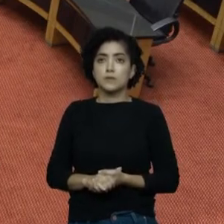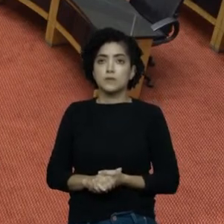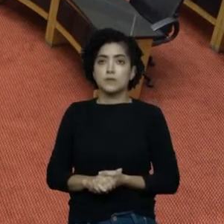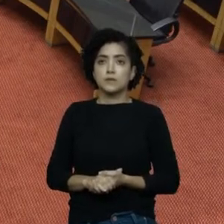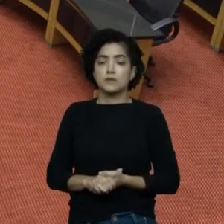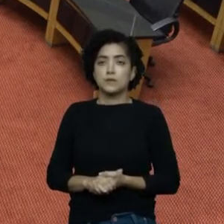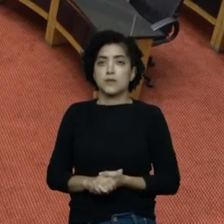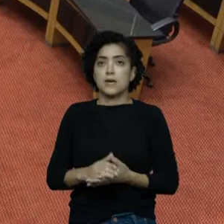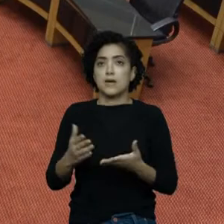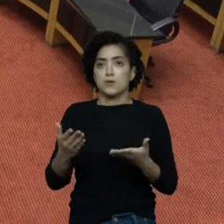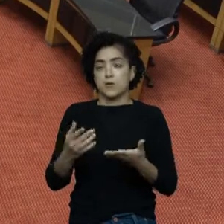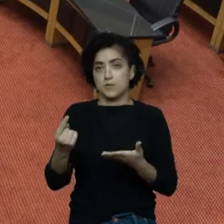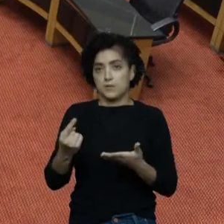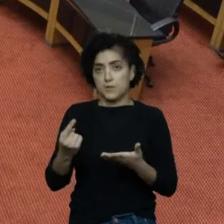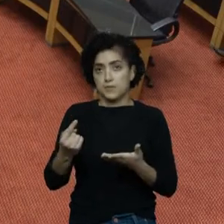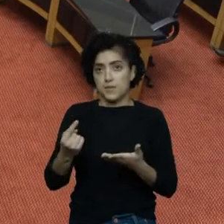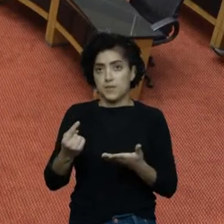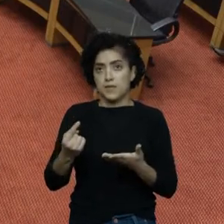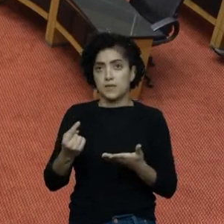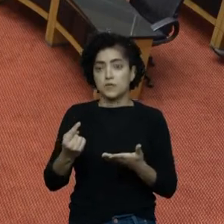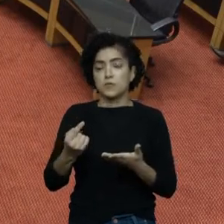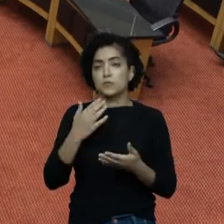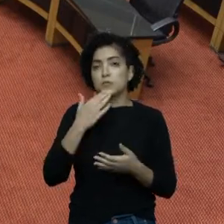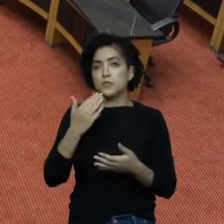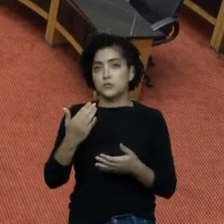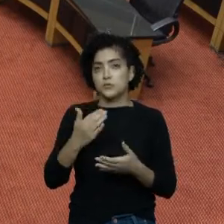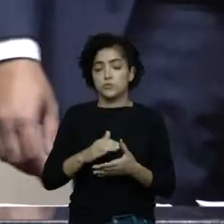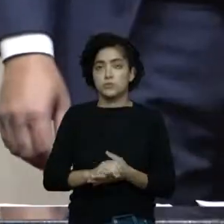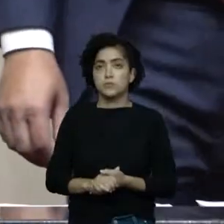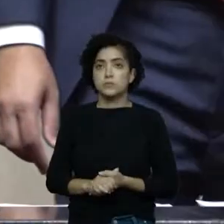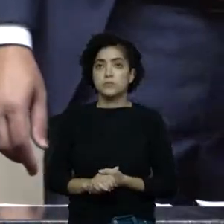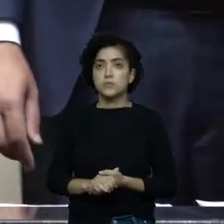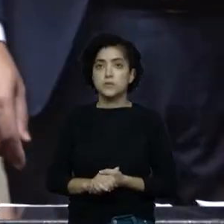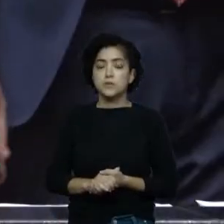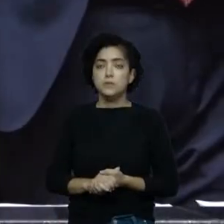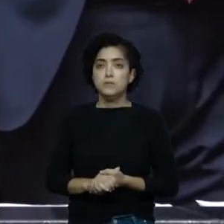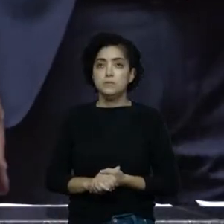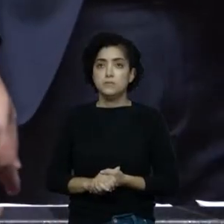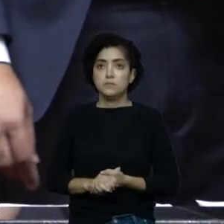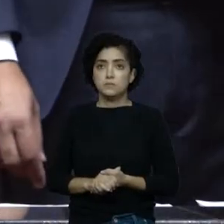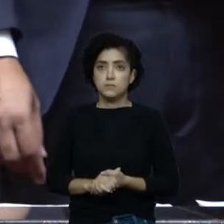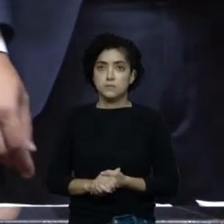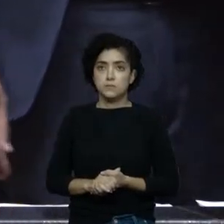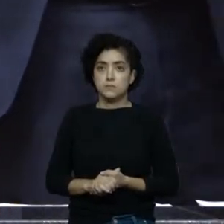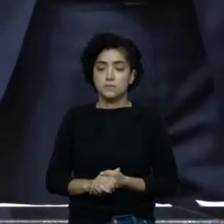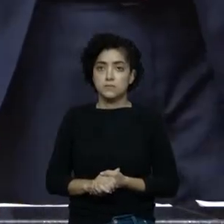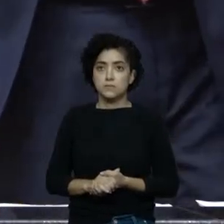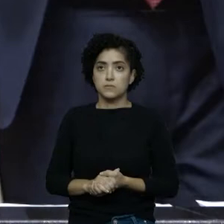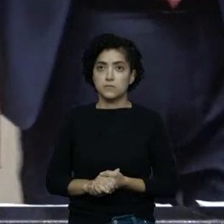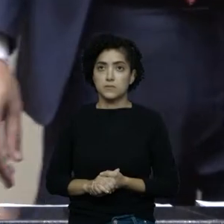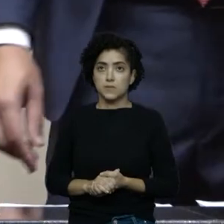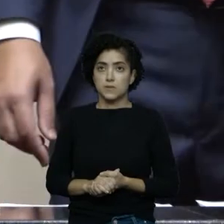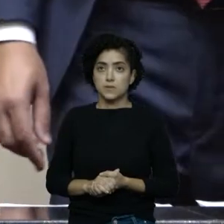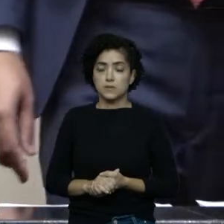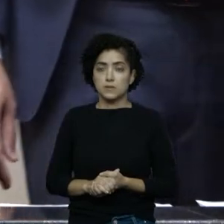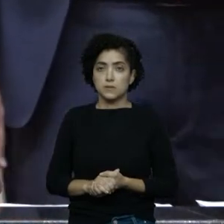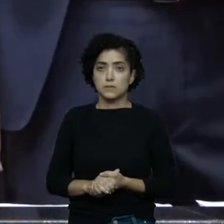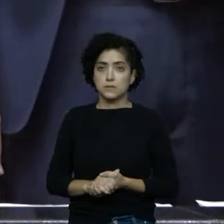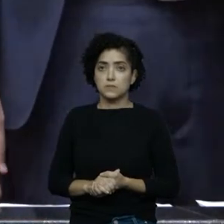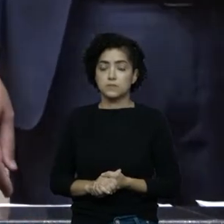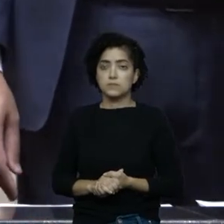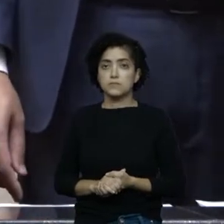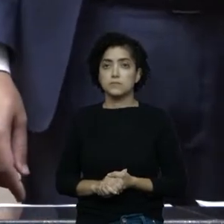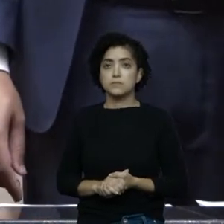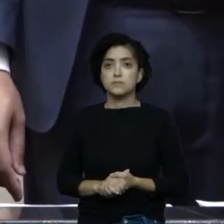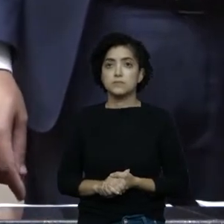o primeiro o primeiro requerimento e ela hora